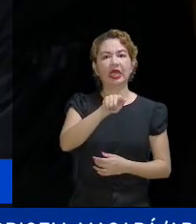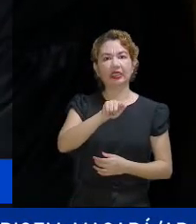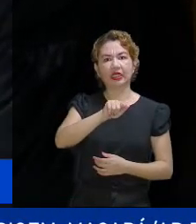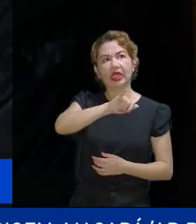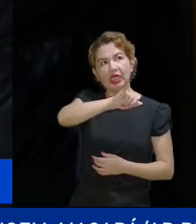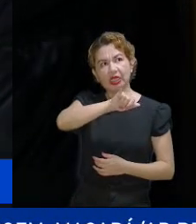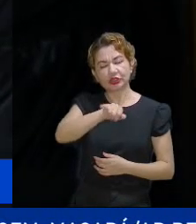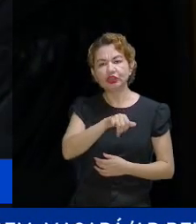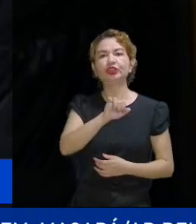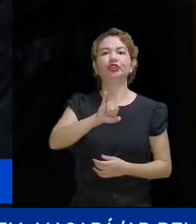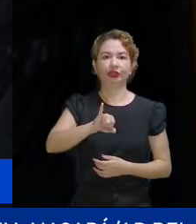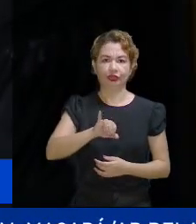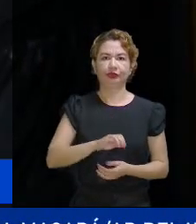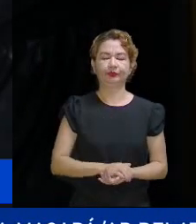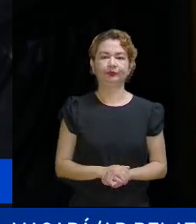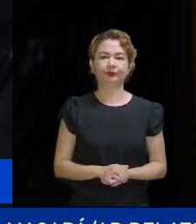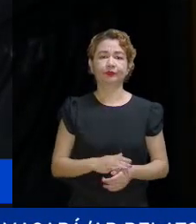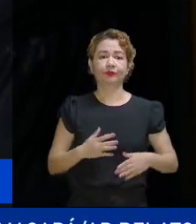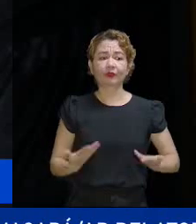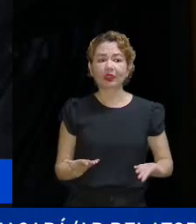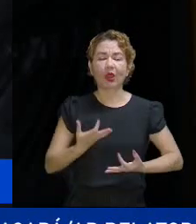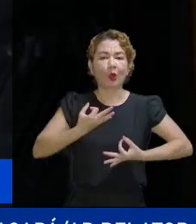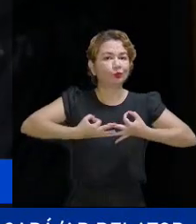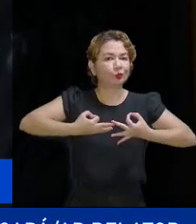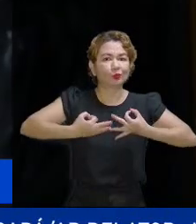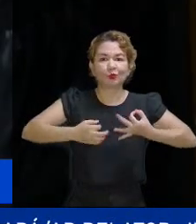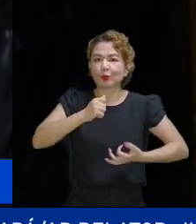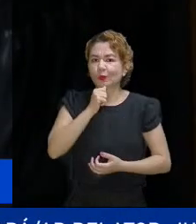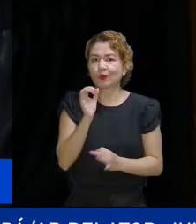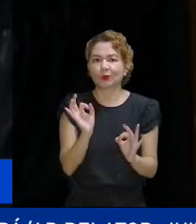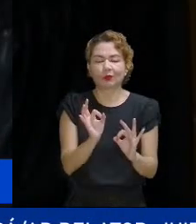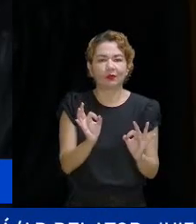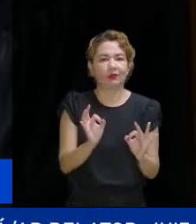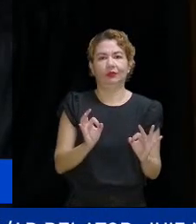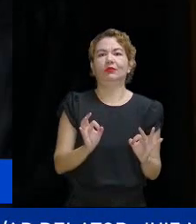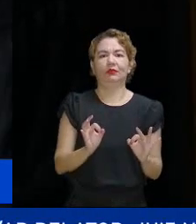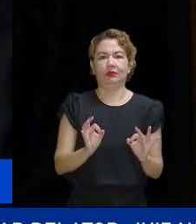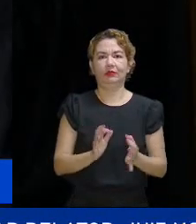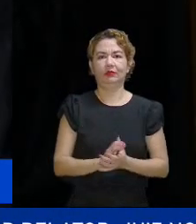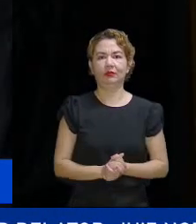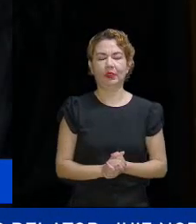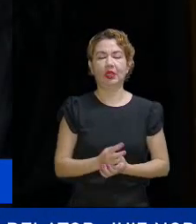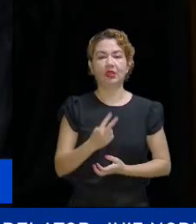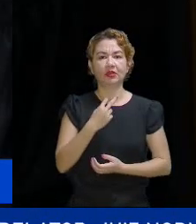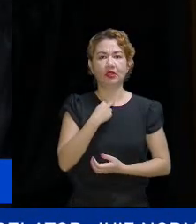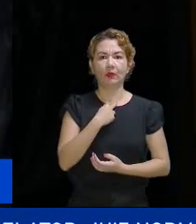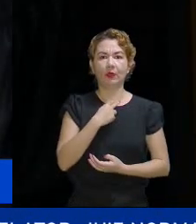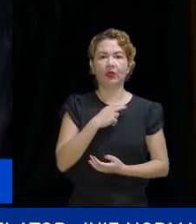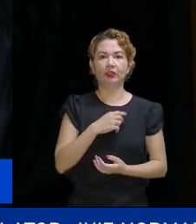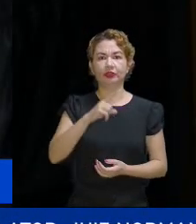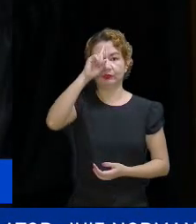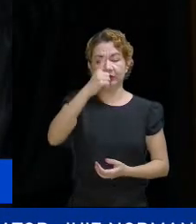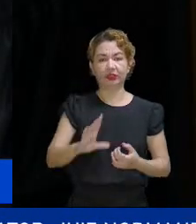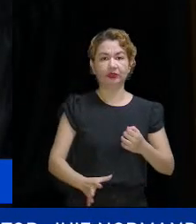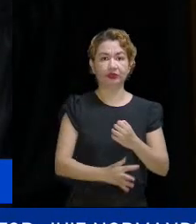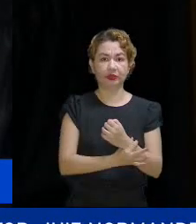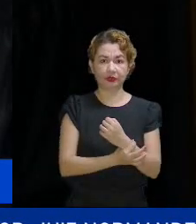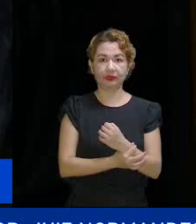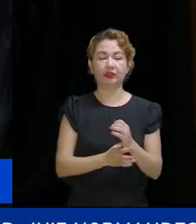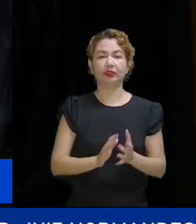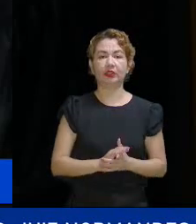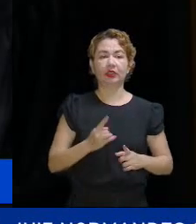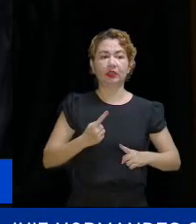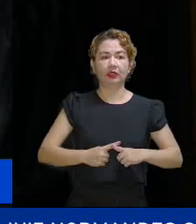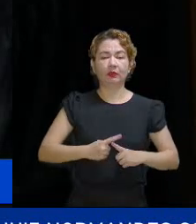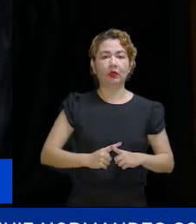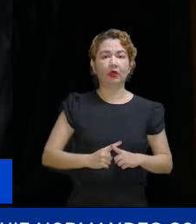a AGE. Ainda não. Então, assim, eu estou entendendo que não cabe esse mandado de segurança, deve ser denegada a ordem, porque eu